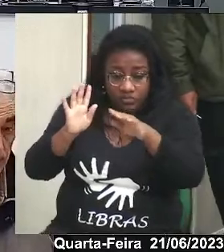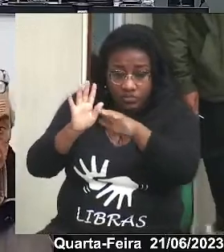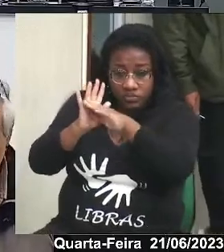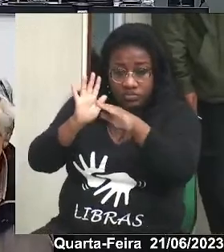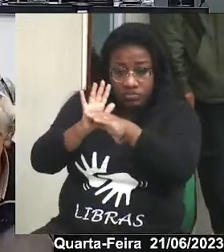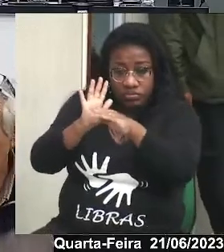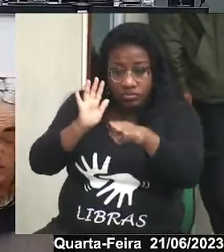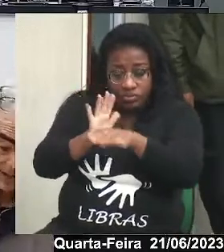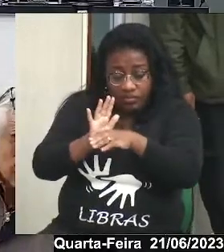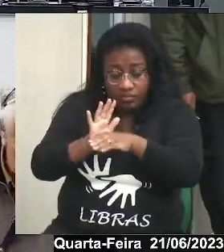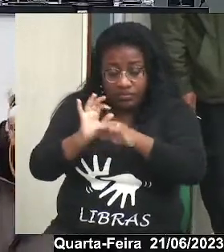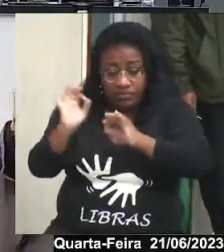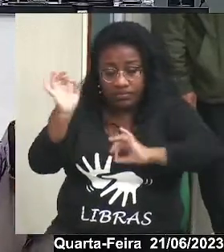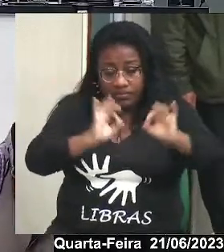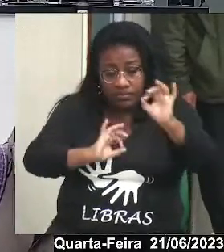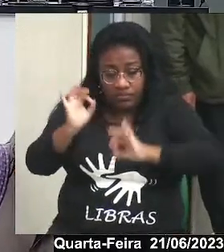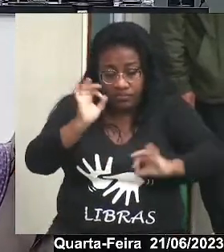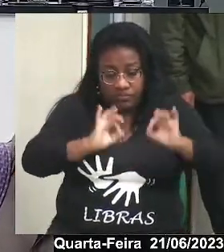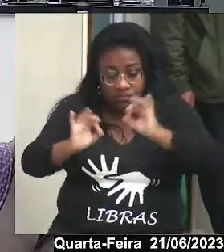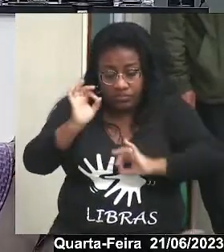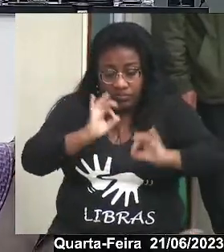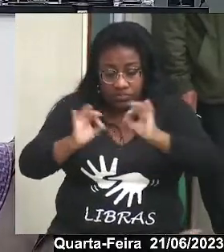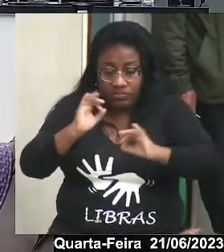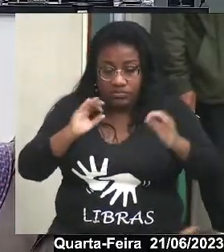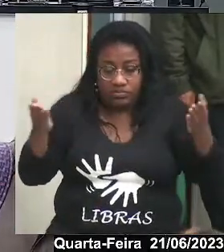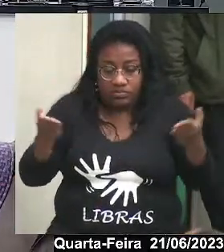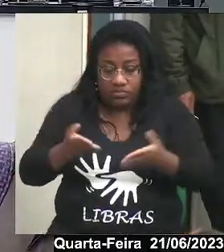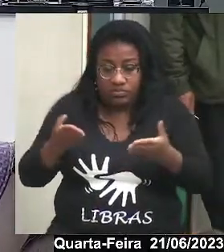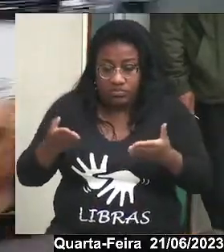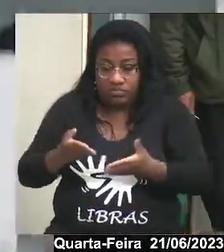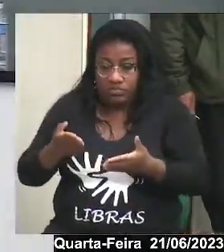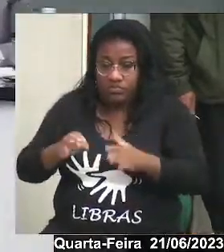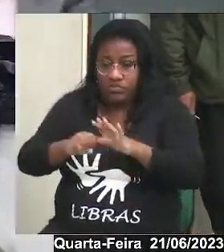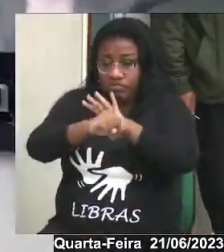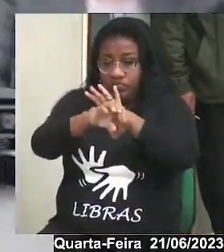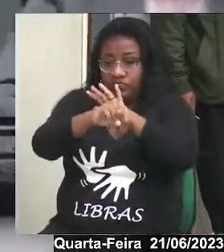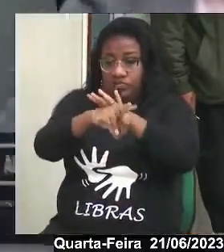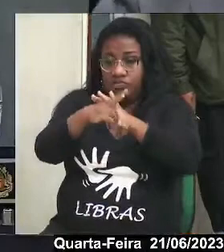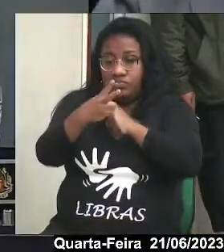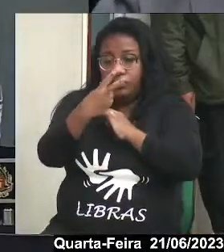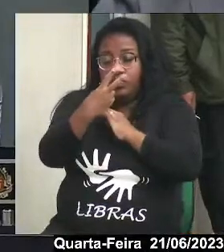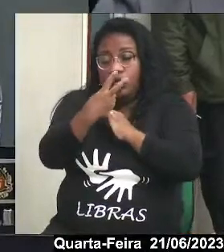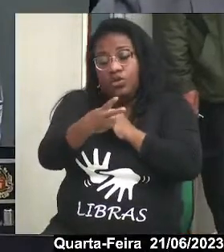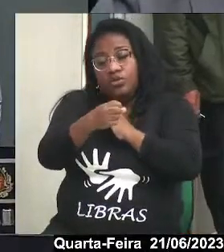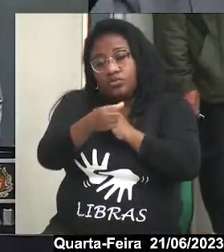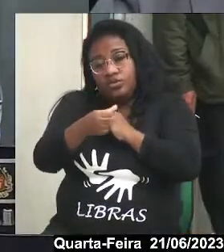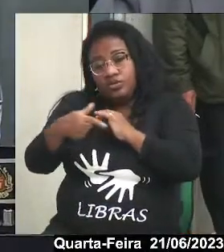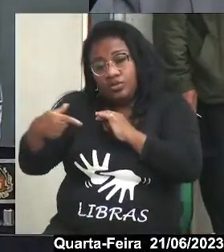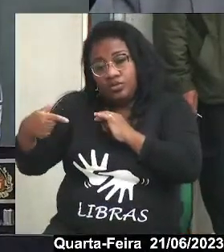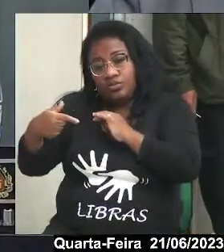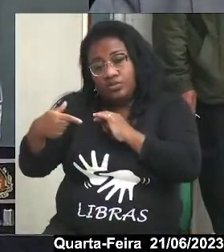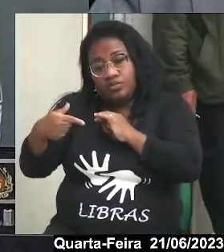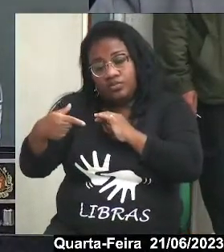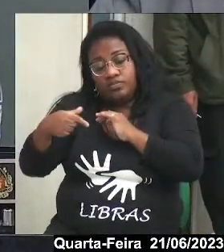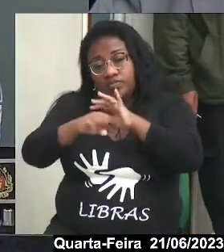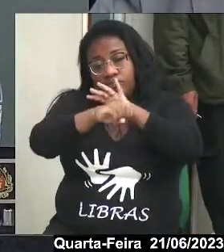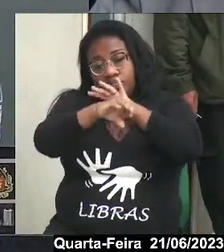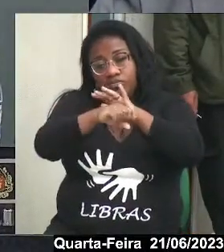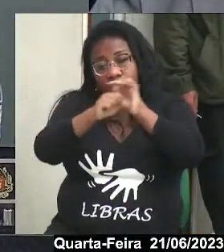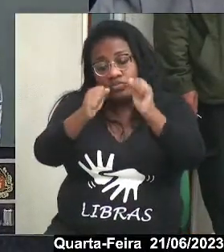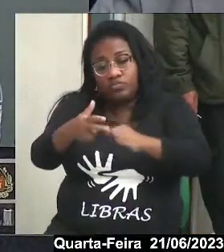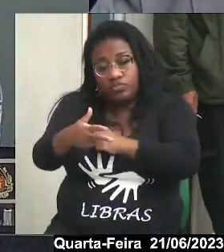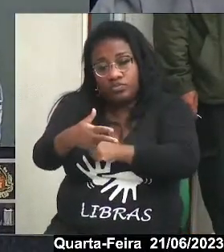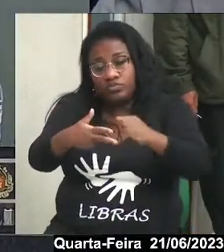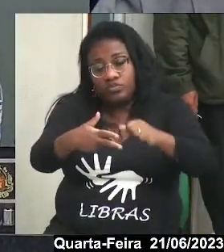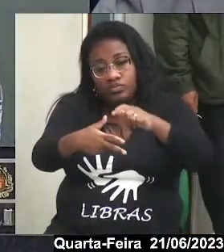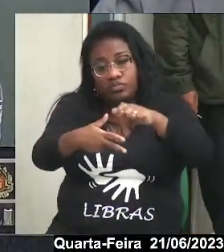para implantação de grades de proteção em torno da Praça do Jardim Batista. Indicação número 272/23. Indica o